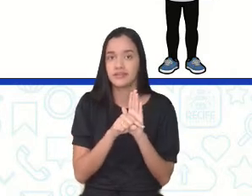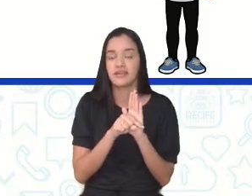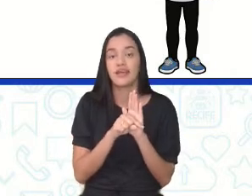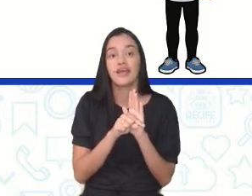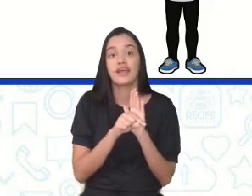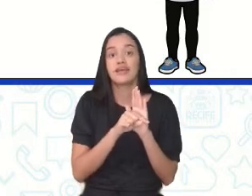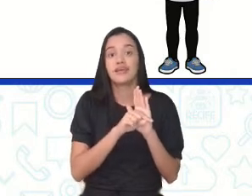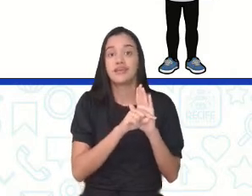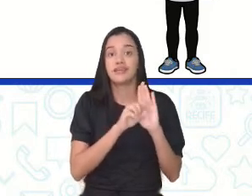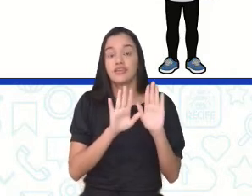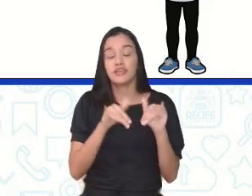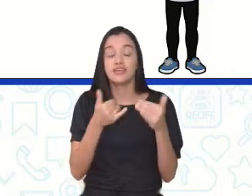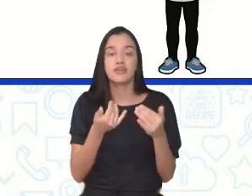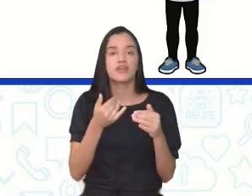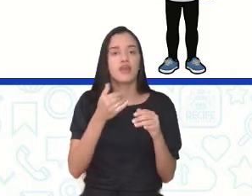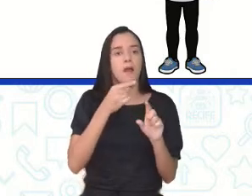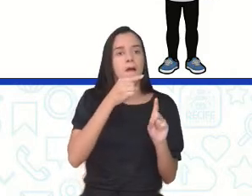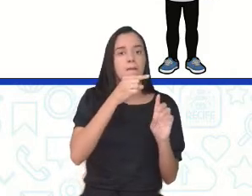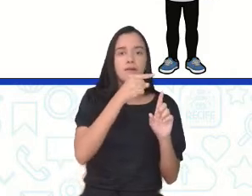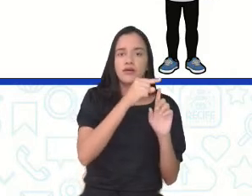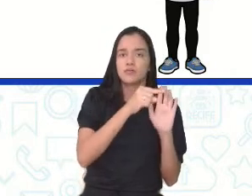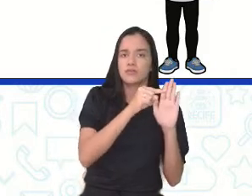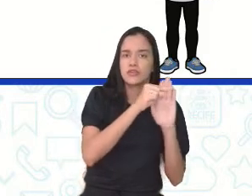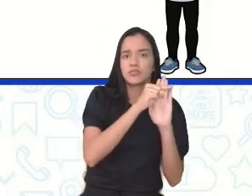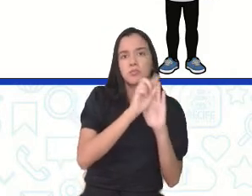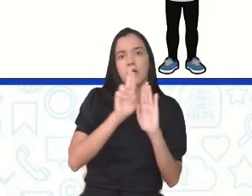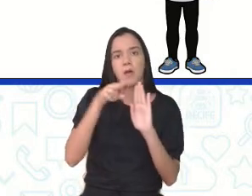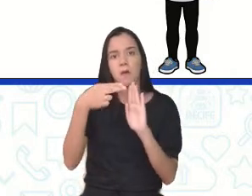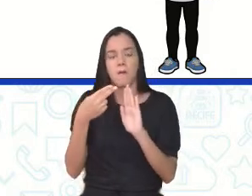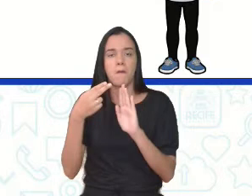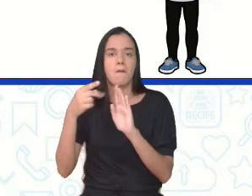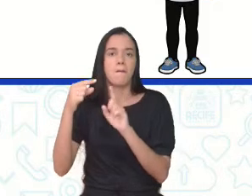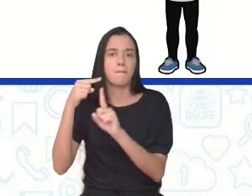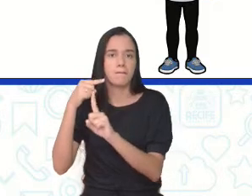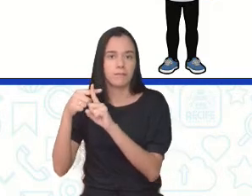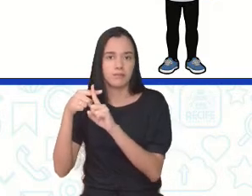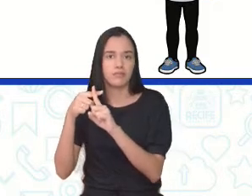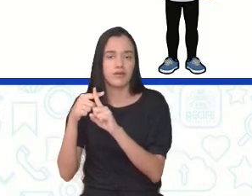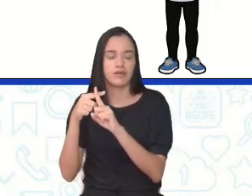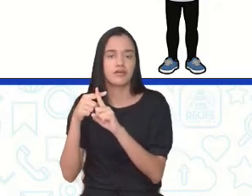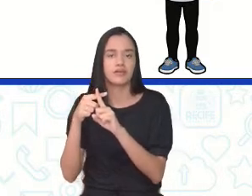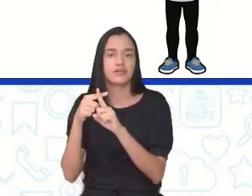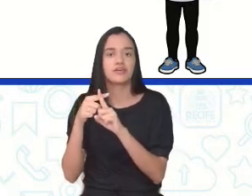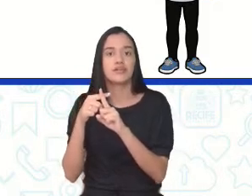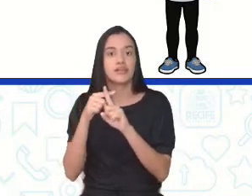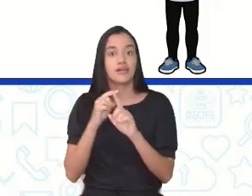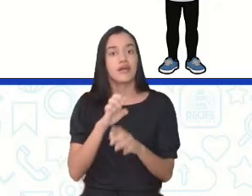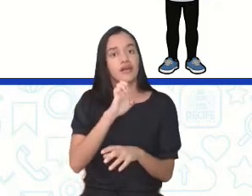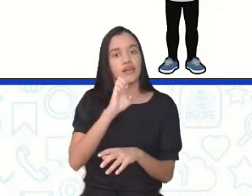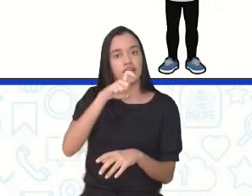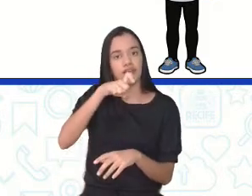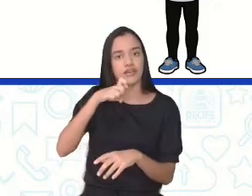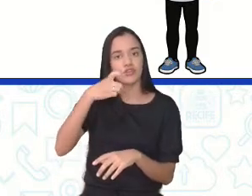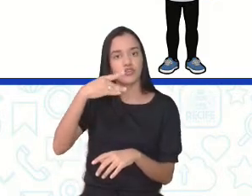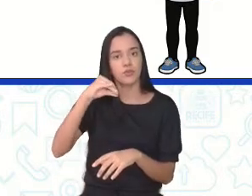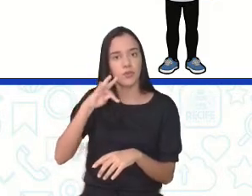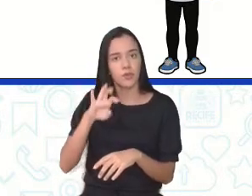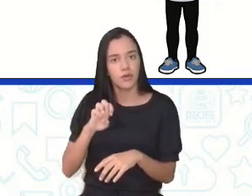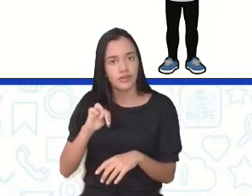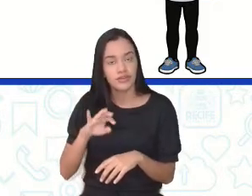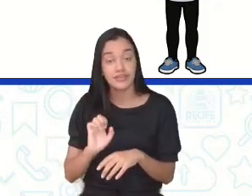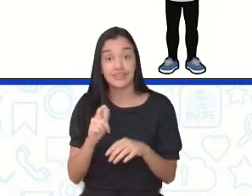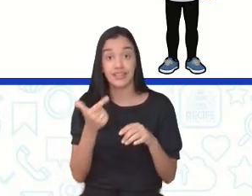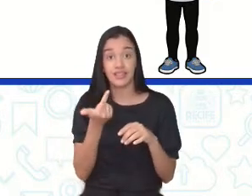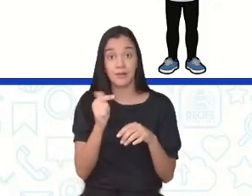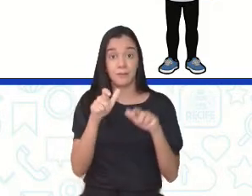expoente par ou ímpar, com os parênteses, e base negativa, expoente par ou ímpar, sem os parênteses. E